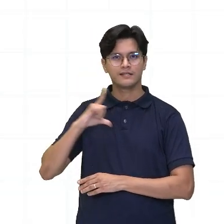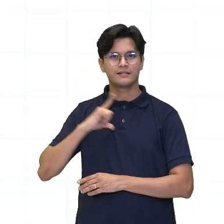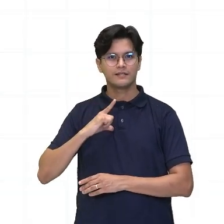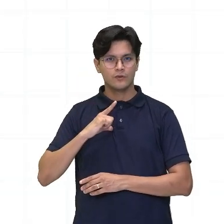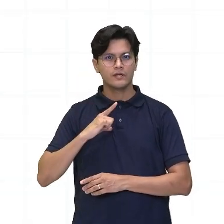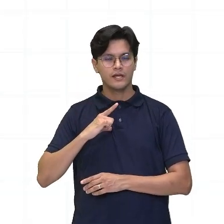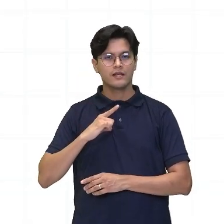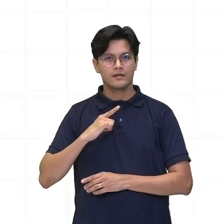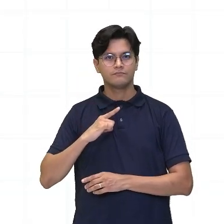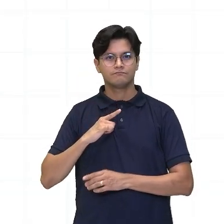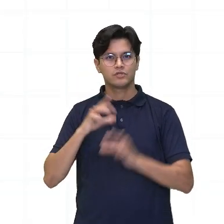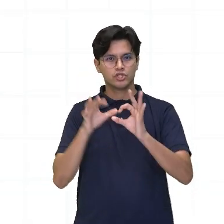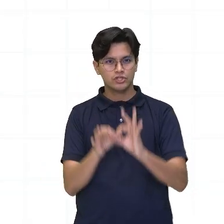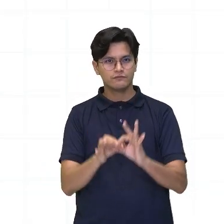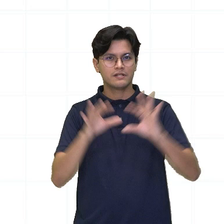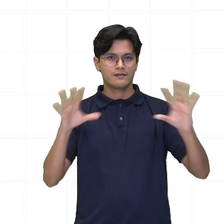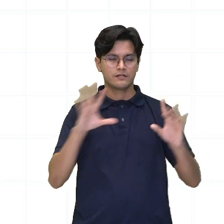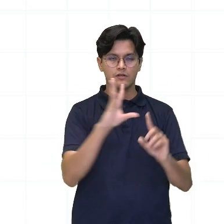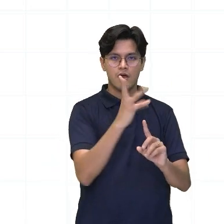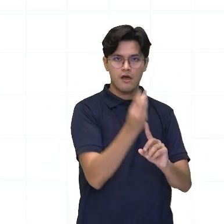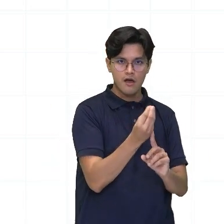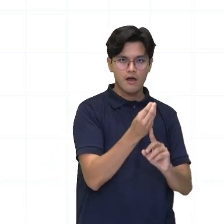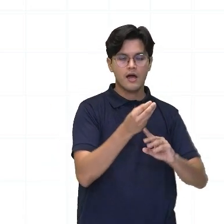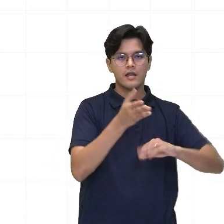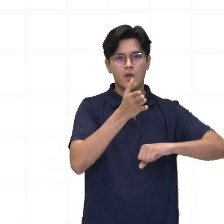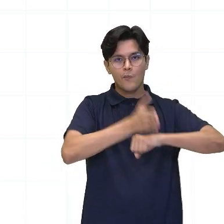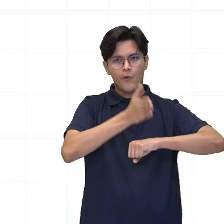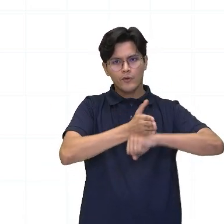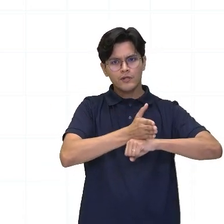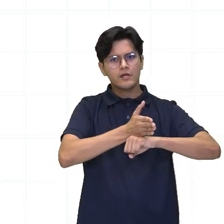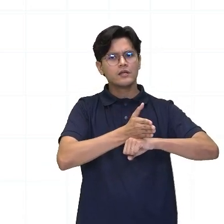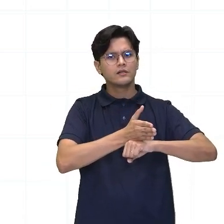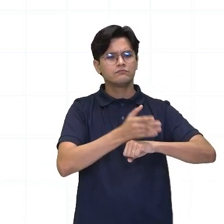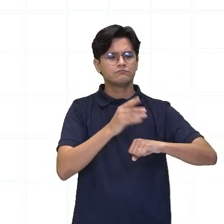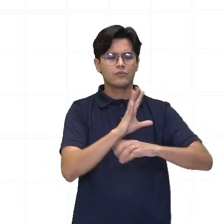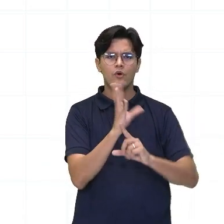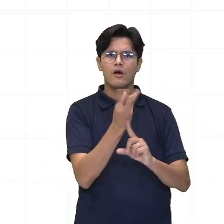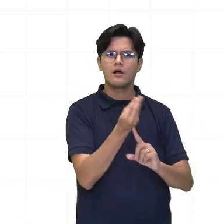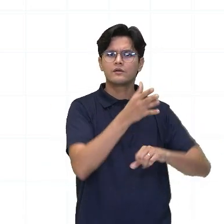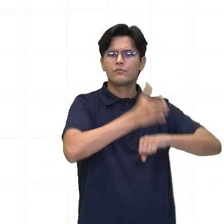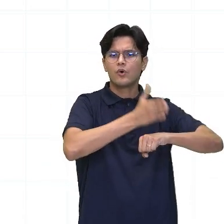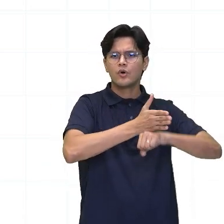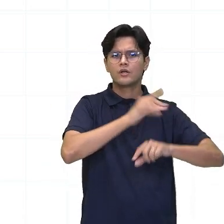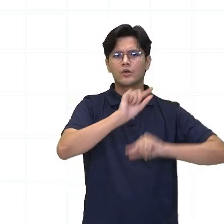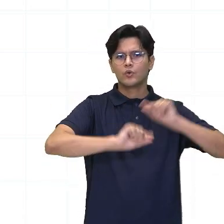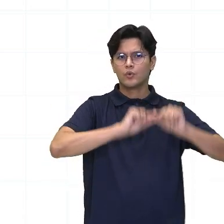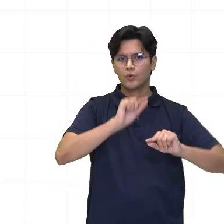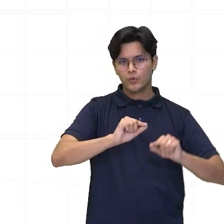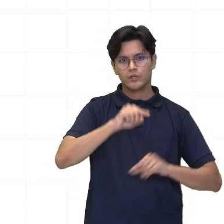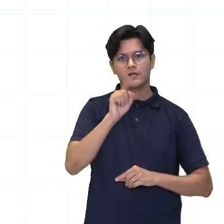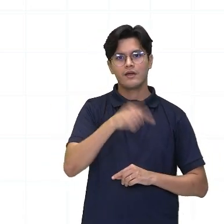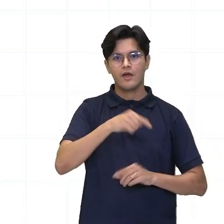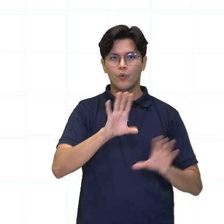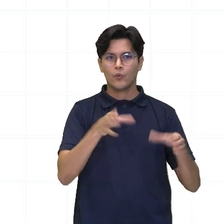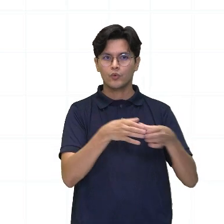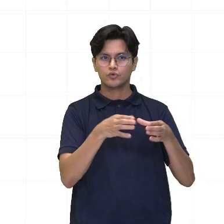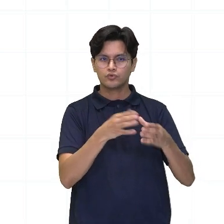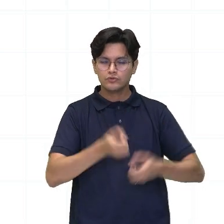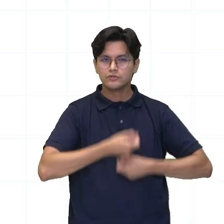arte moderna, ela foi um conjunto de expressões artísticas com origem na Europa em meados do século XIX e